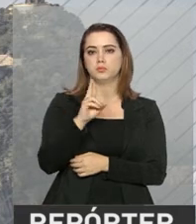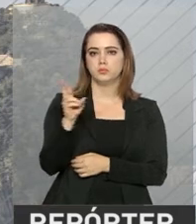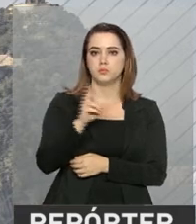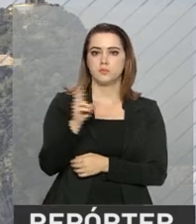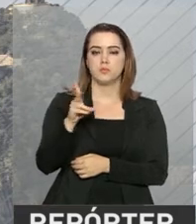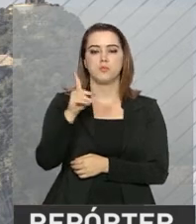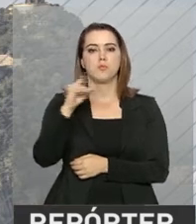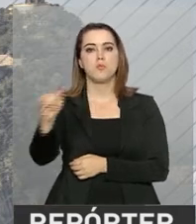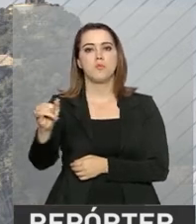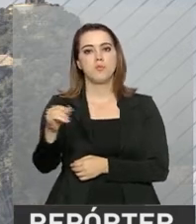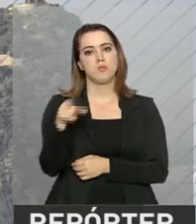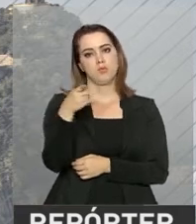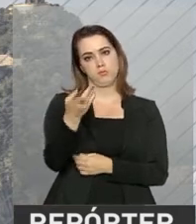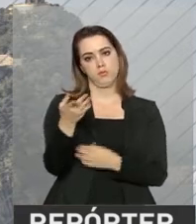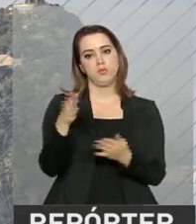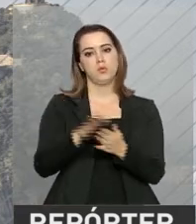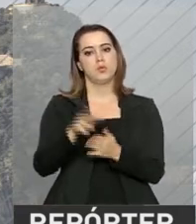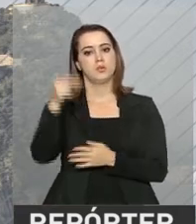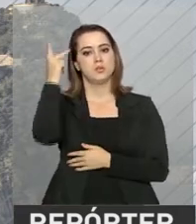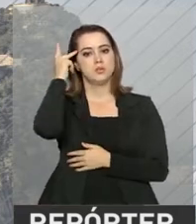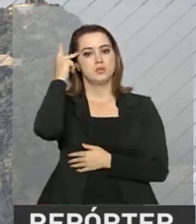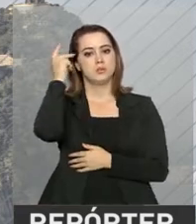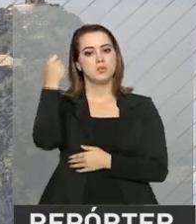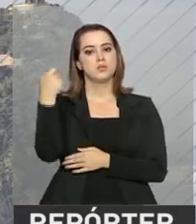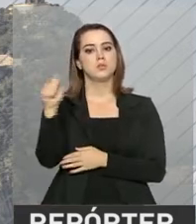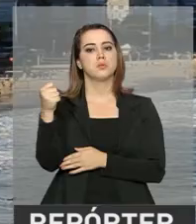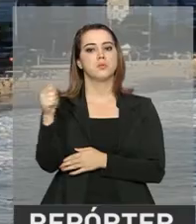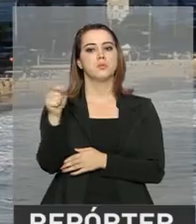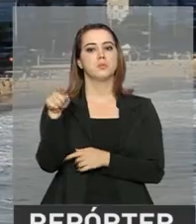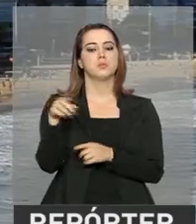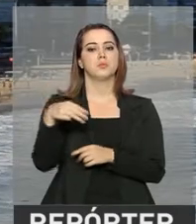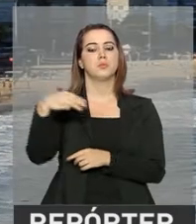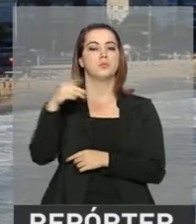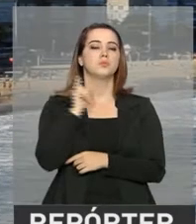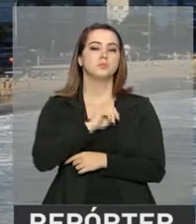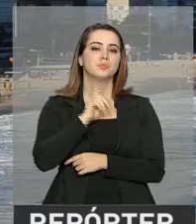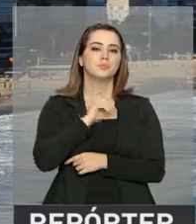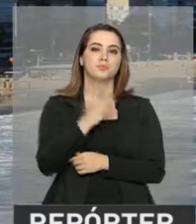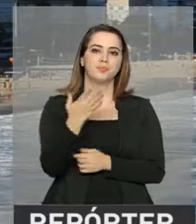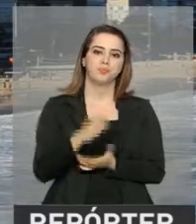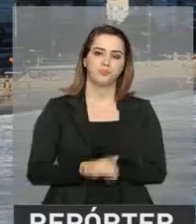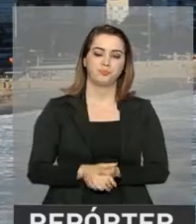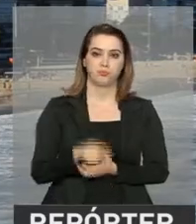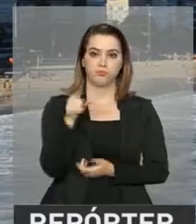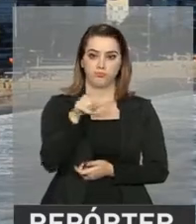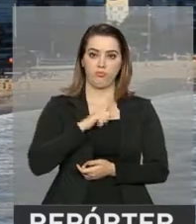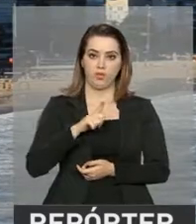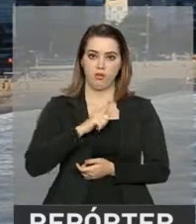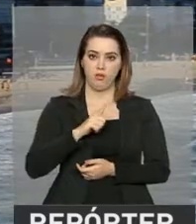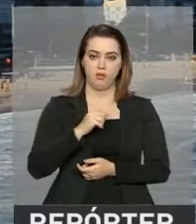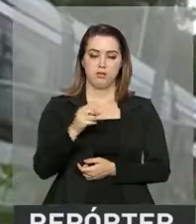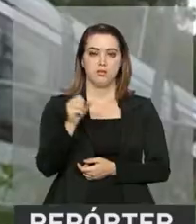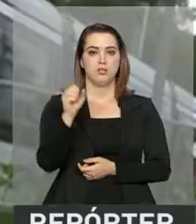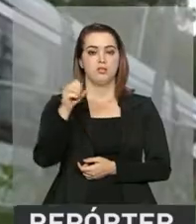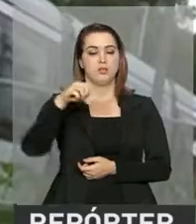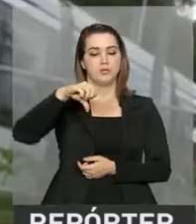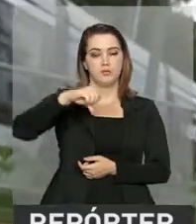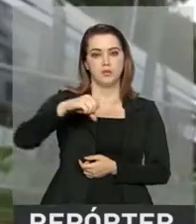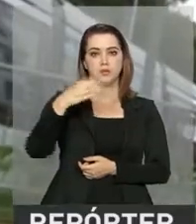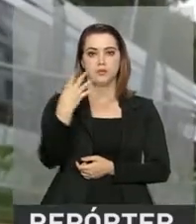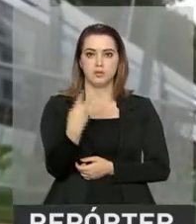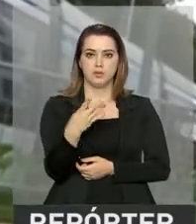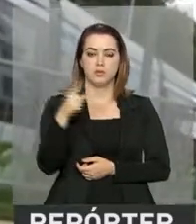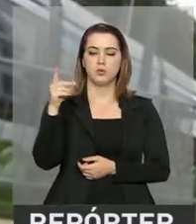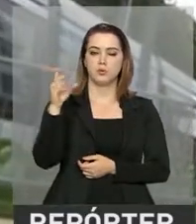dos estados de São Paulo, do Rio Grande do Sul e de Minas Gerais. A ocupação hoteleira foi de 94% e os